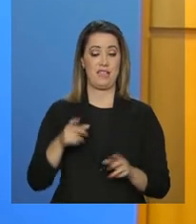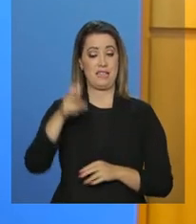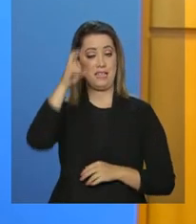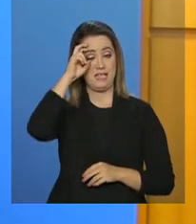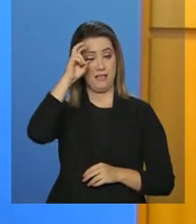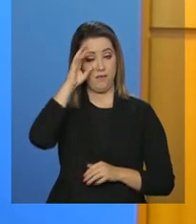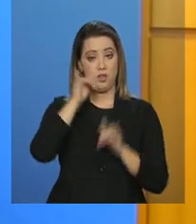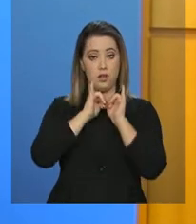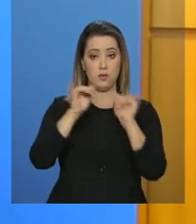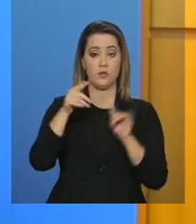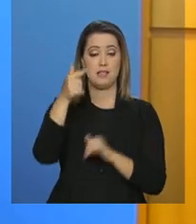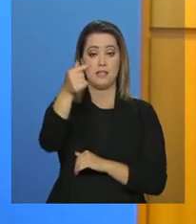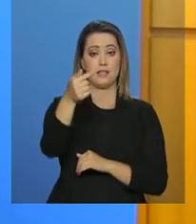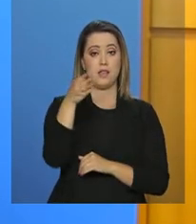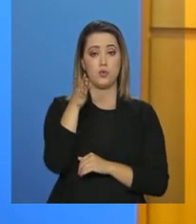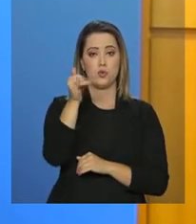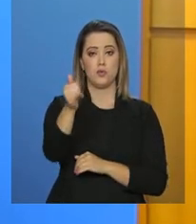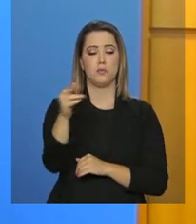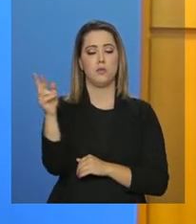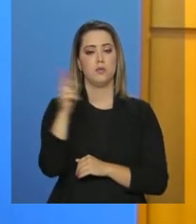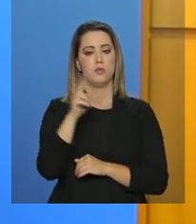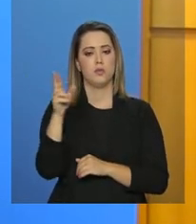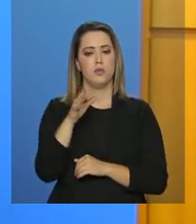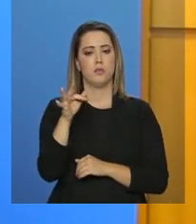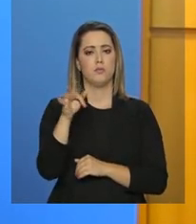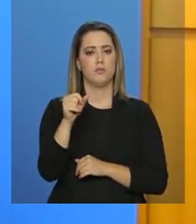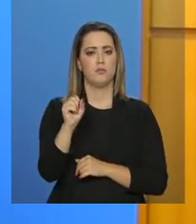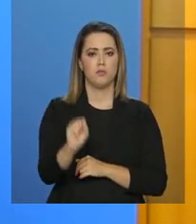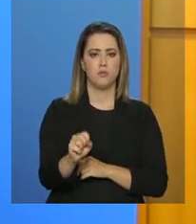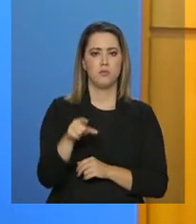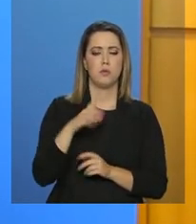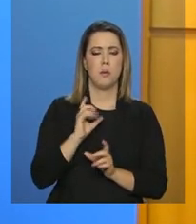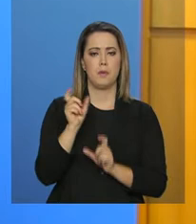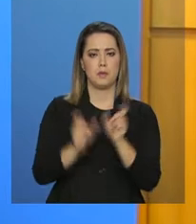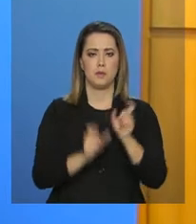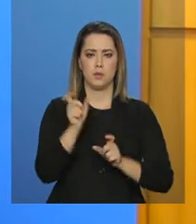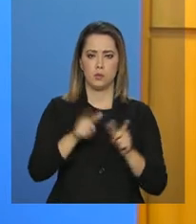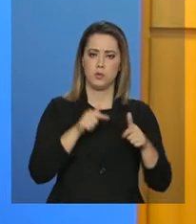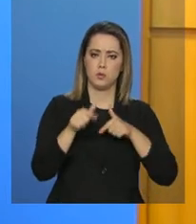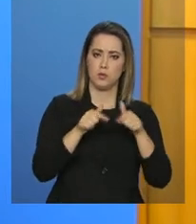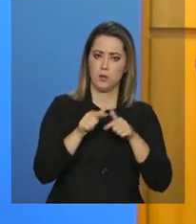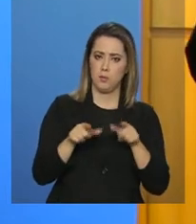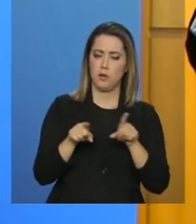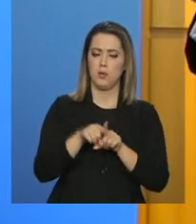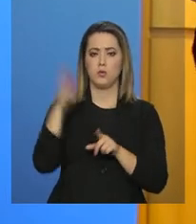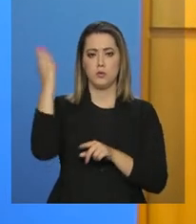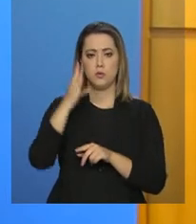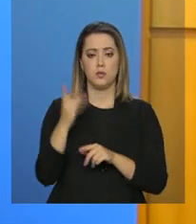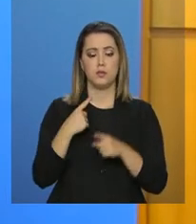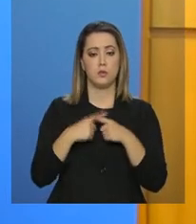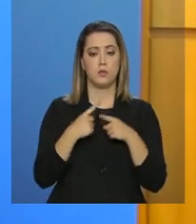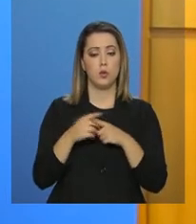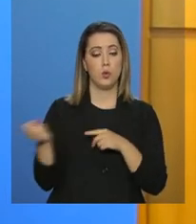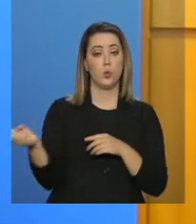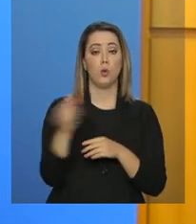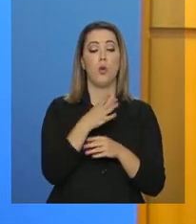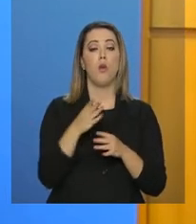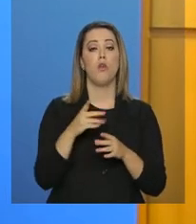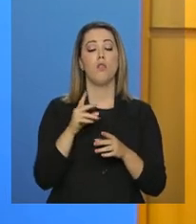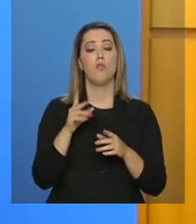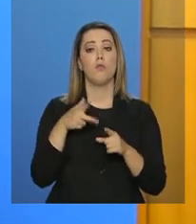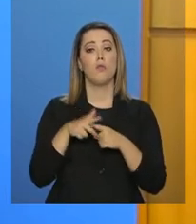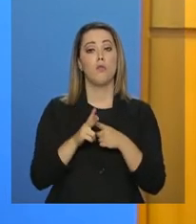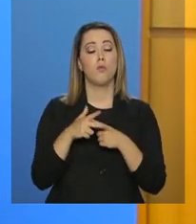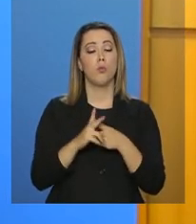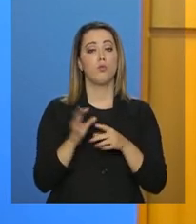7 bilhões do fundo de garantia para os trabalhadores brasileiros fruto de uma nova remuneração para o fundo de